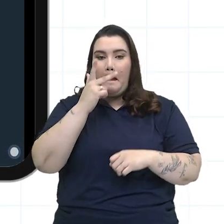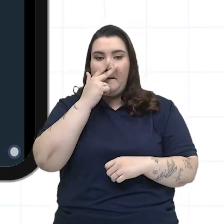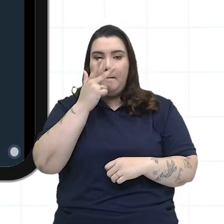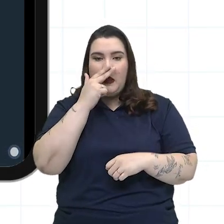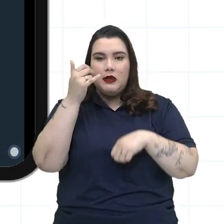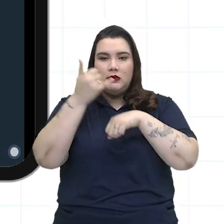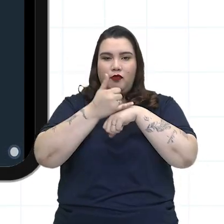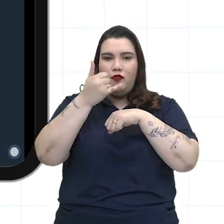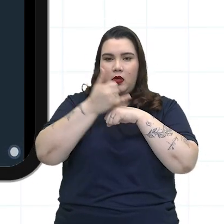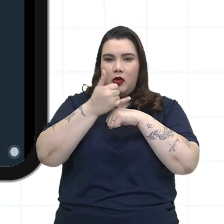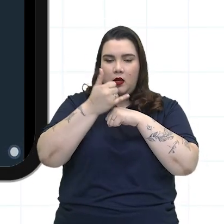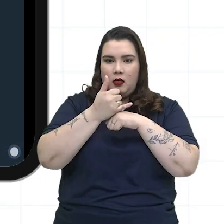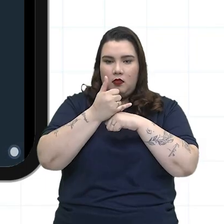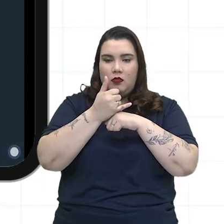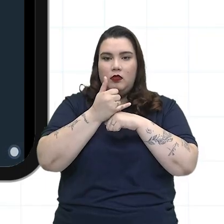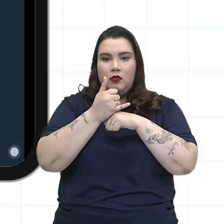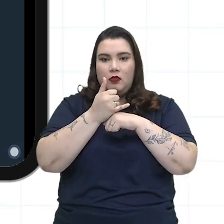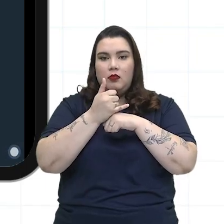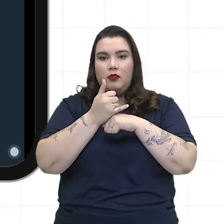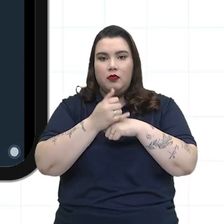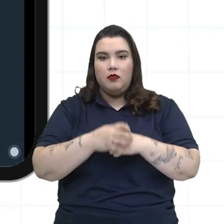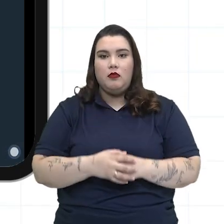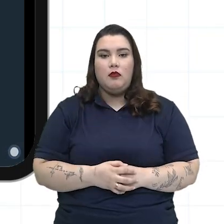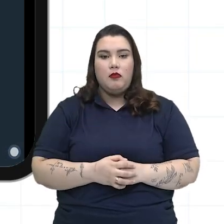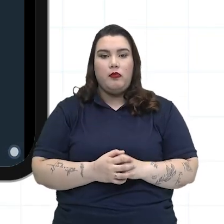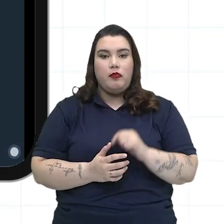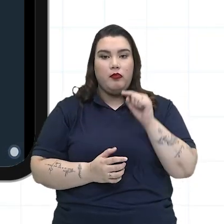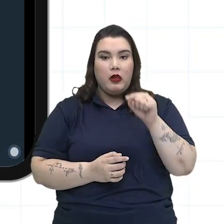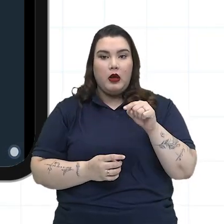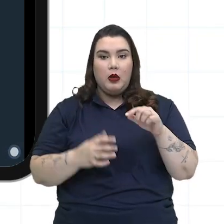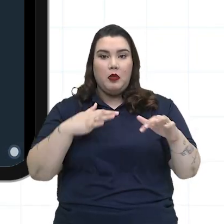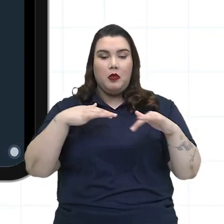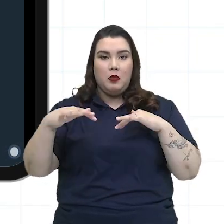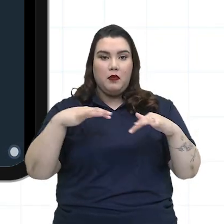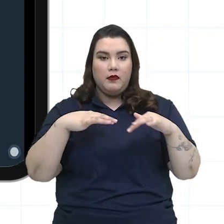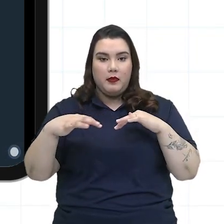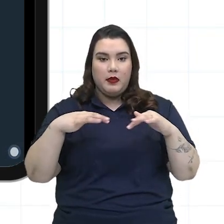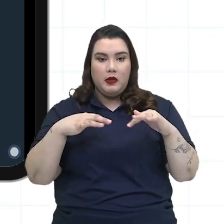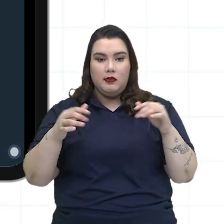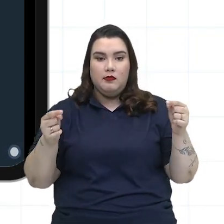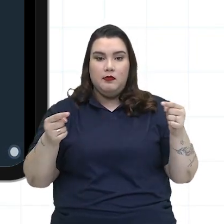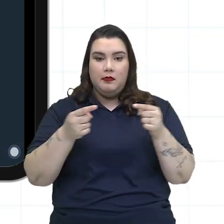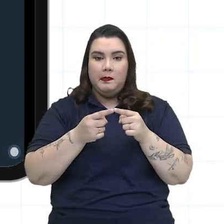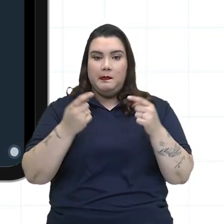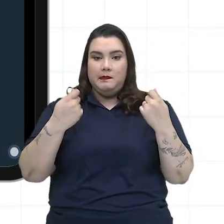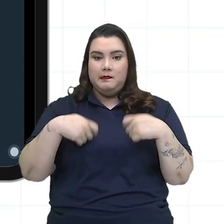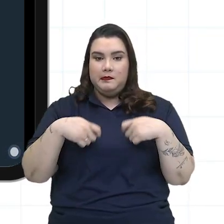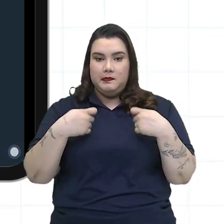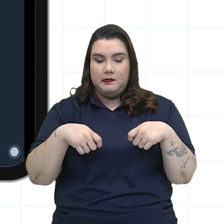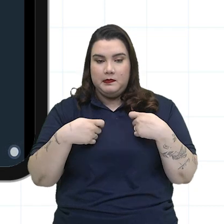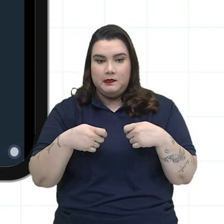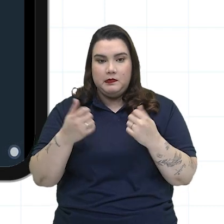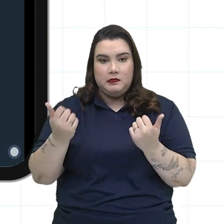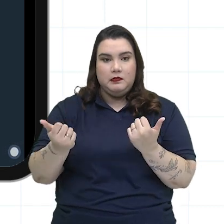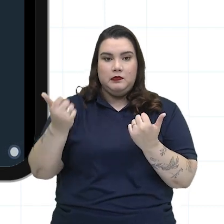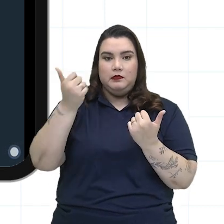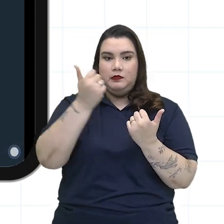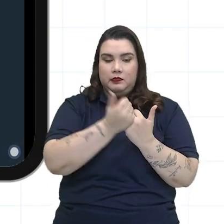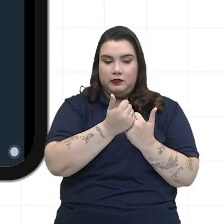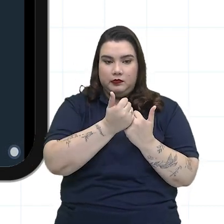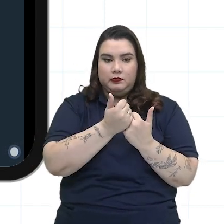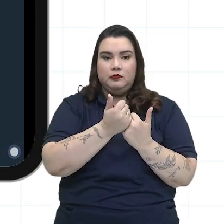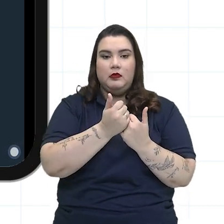de metal. Isso mesmo. Essa movimentação, quando há necessidade de substituir